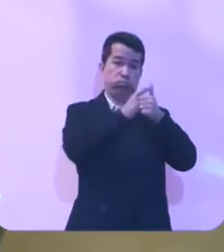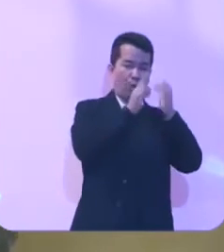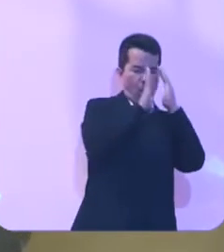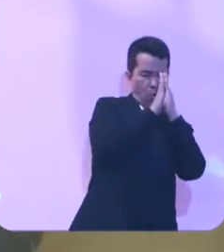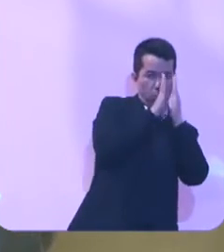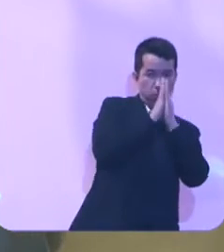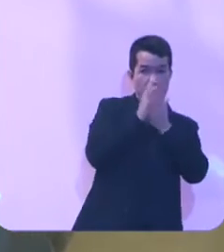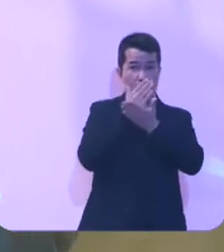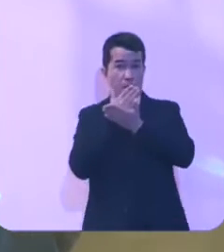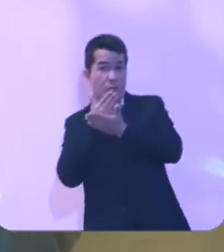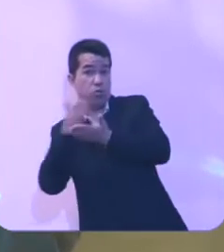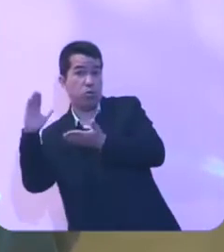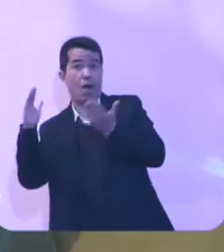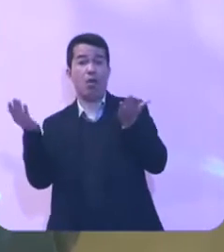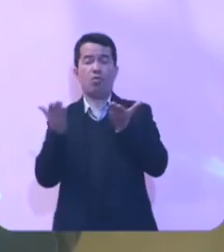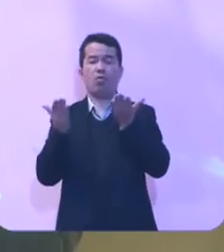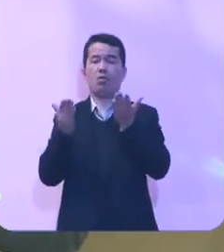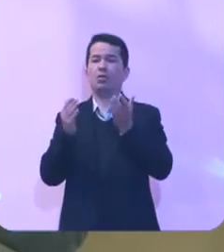seriam essas